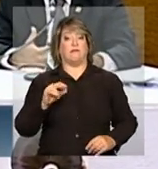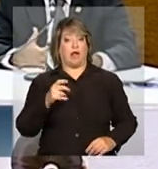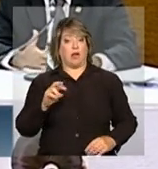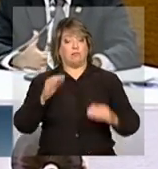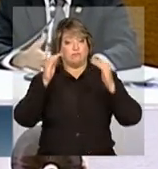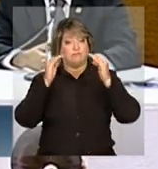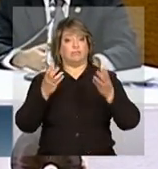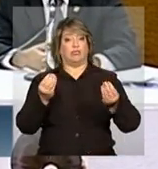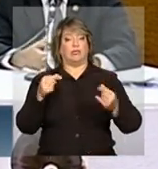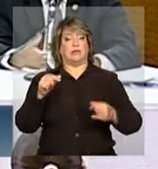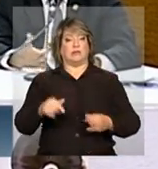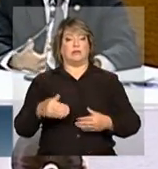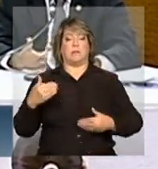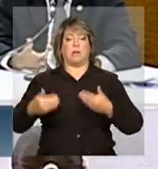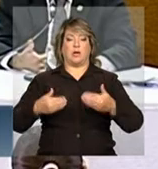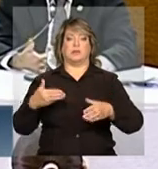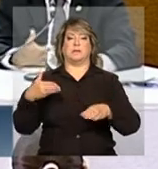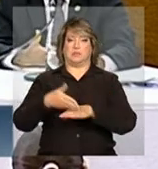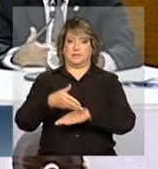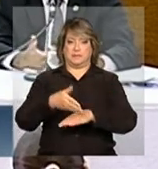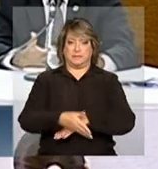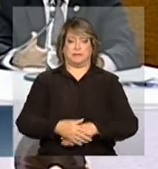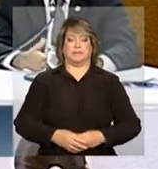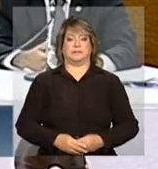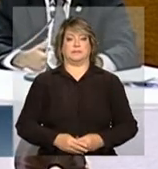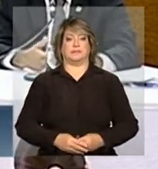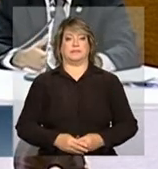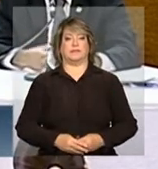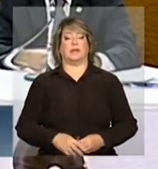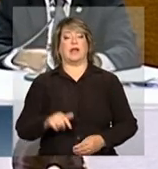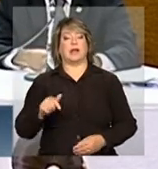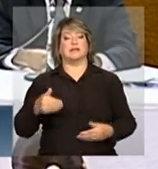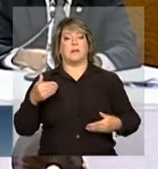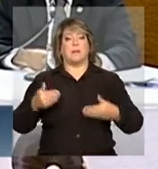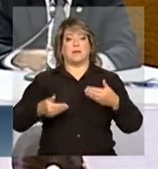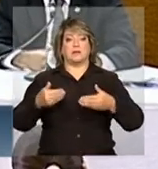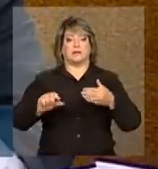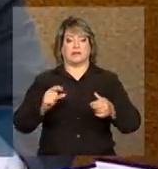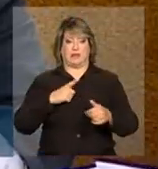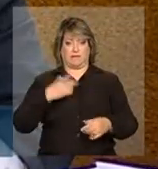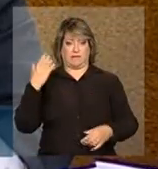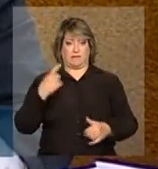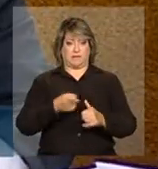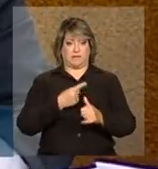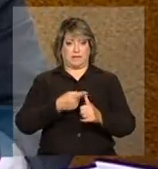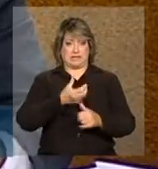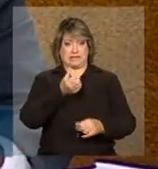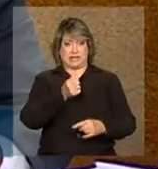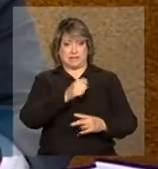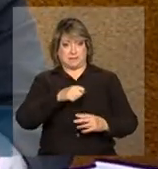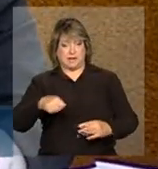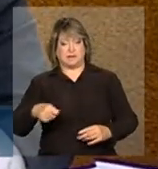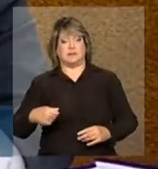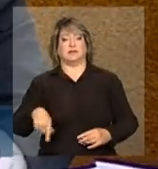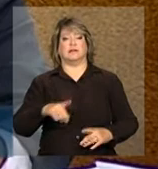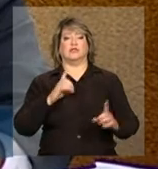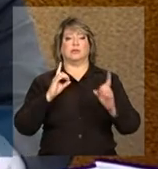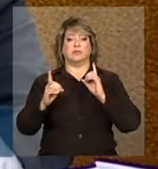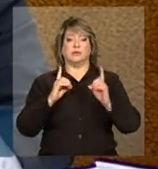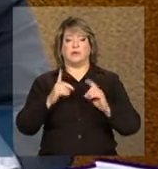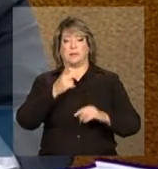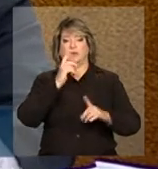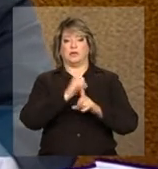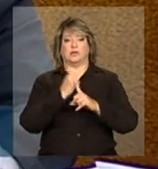de participação. Além disso, antes mesmo desse processo que a gente teve no primeiro semestre, a gente teve a discussão da sociedade civil, do